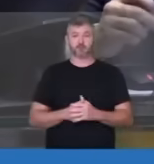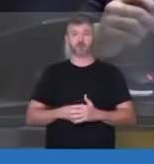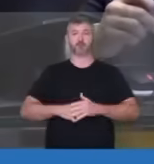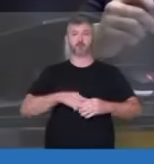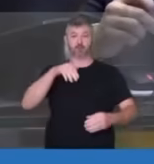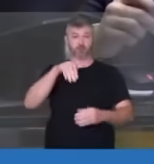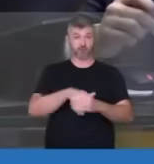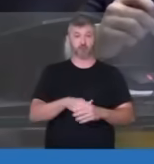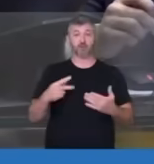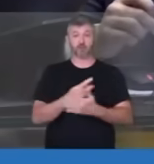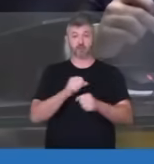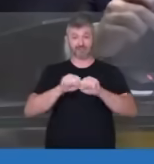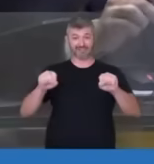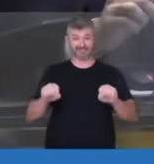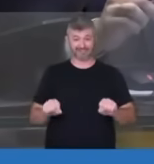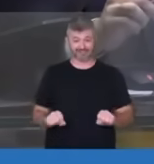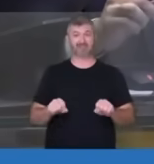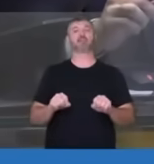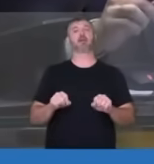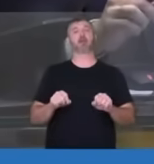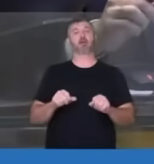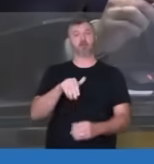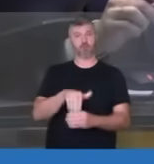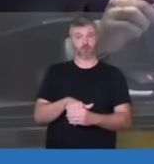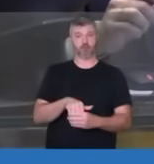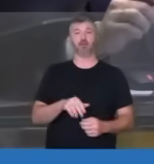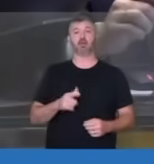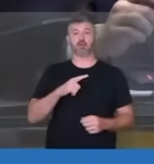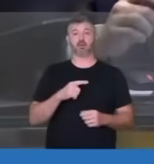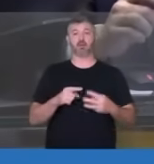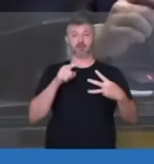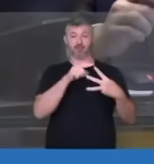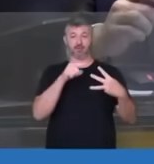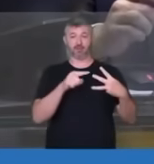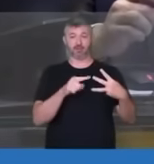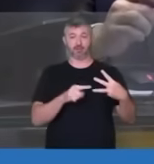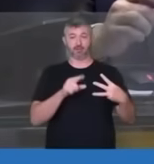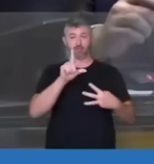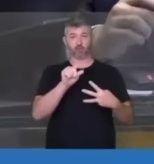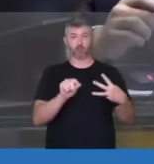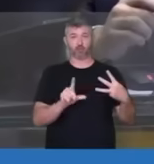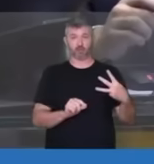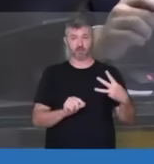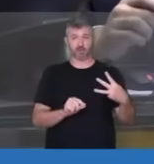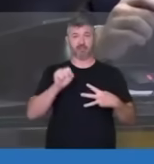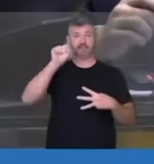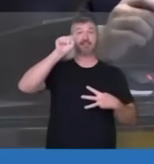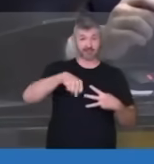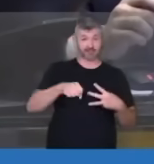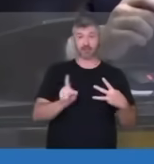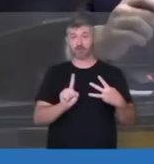A votação será realizada pelo sistema de votação eletrônico. São três as opções de voto: sim,